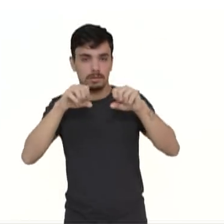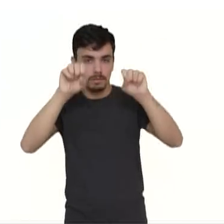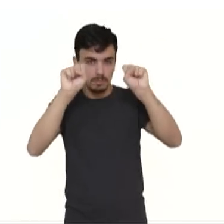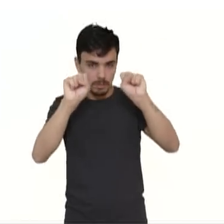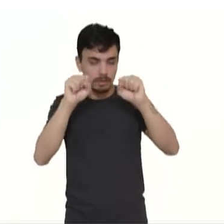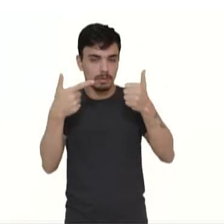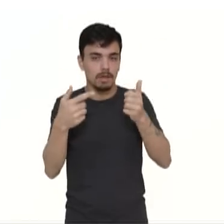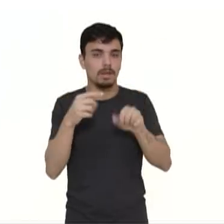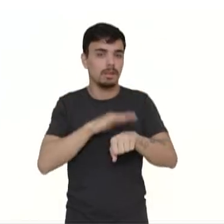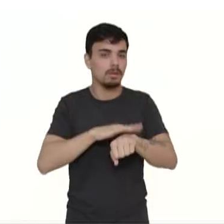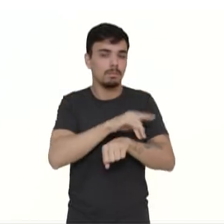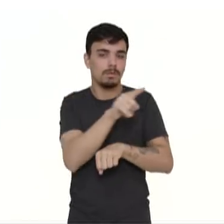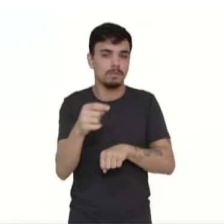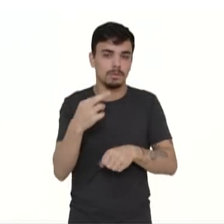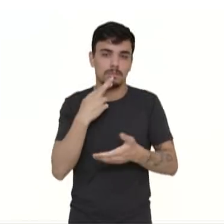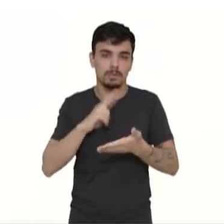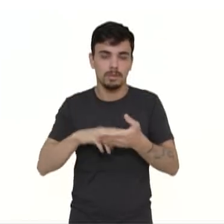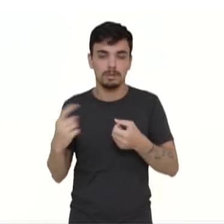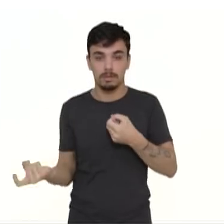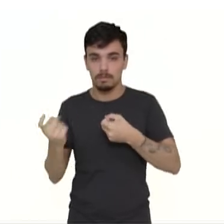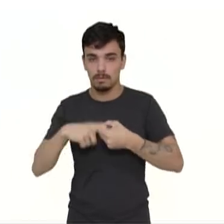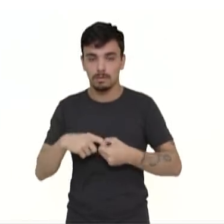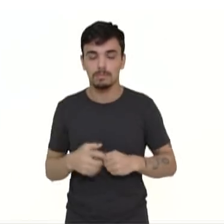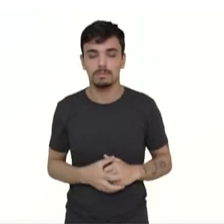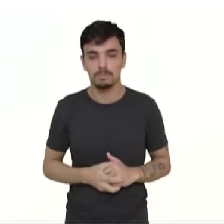regionais? Um tempo para o nosso primeiro exercício.